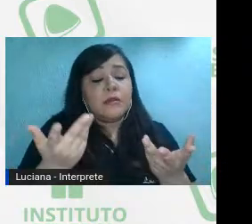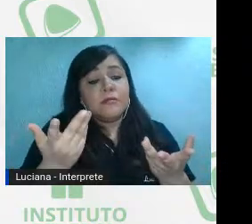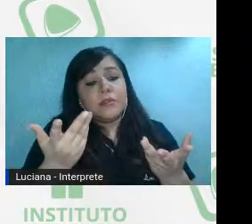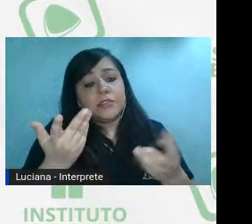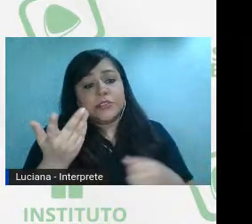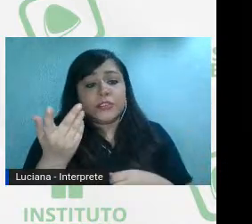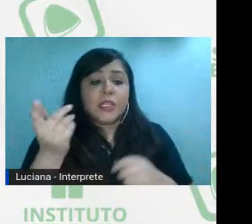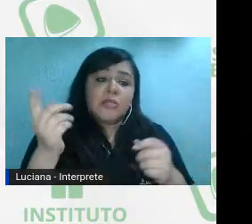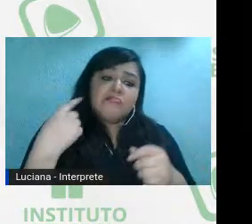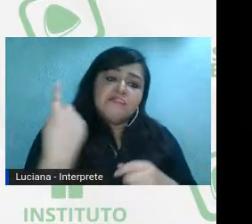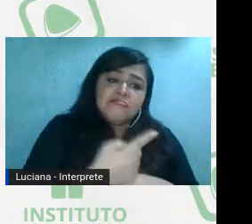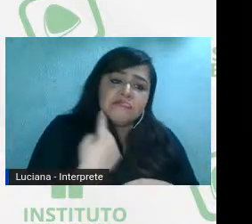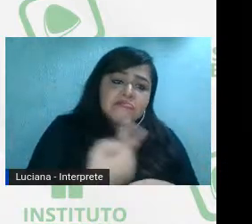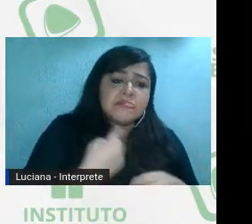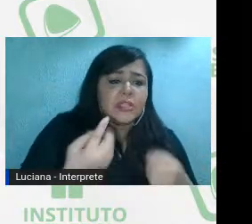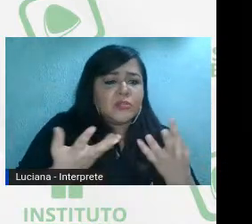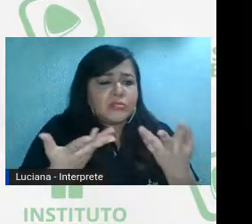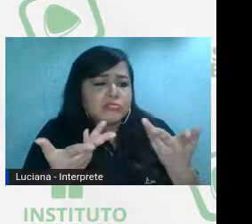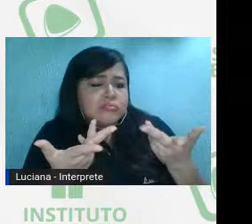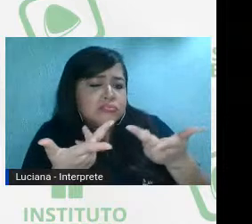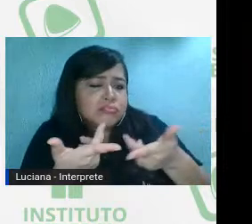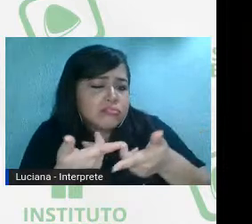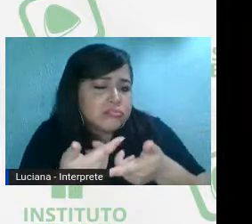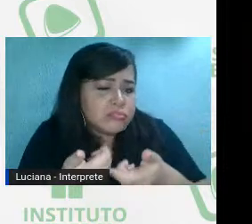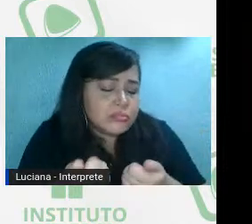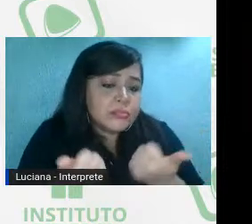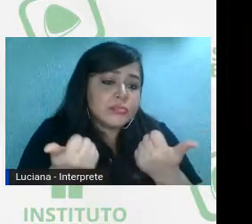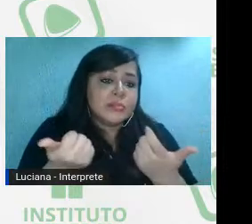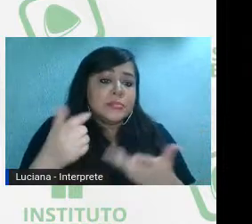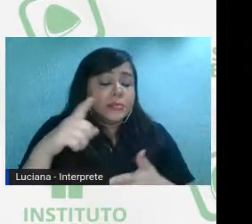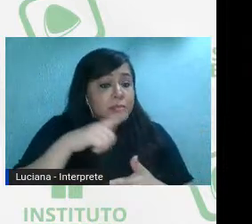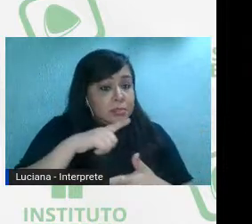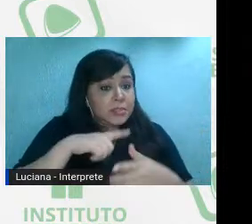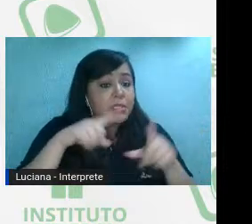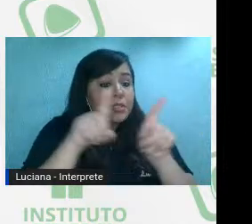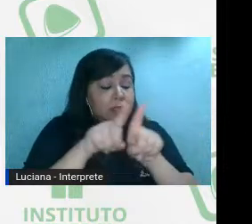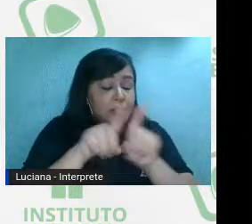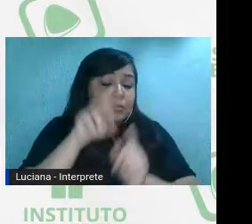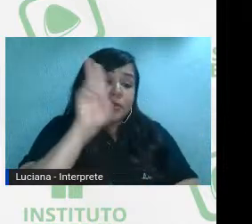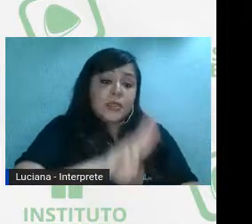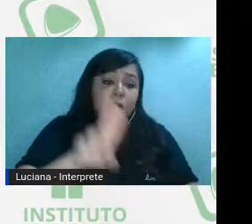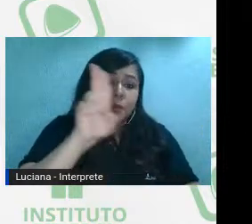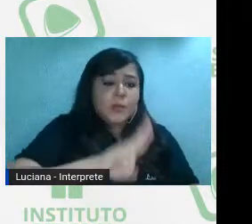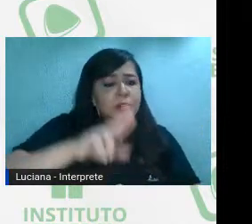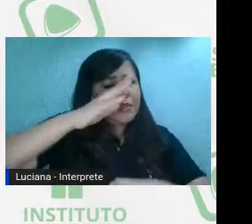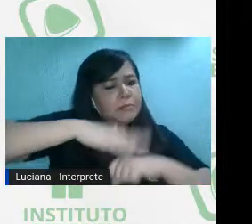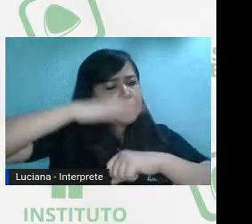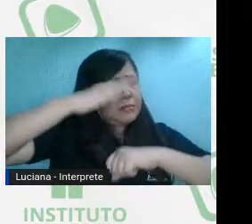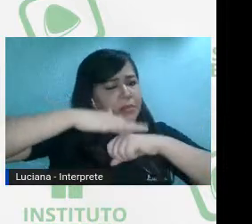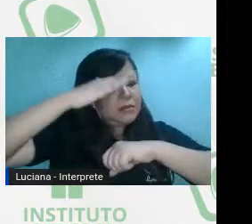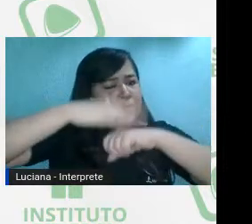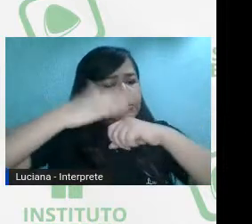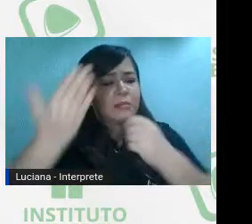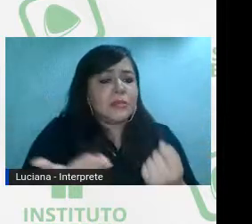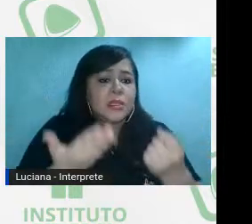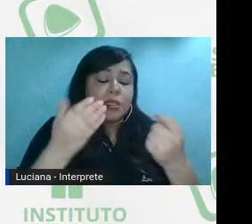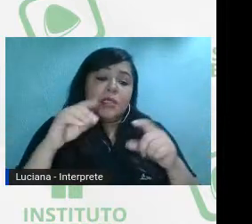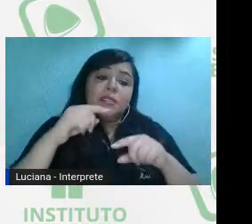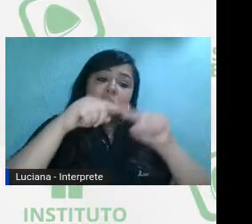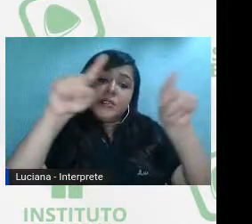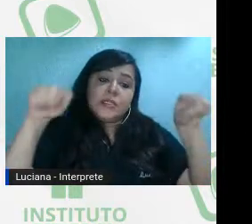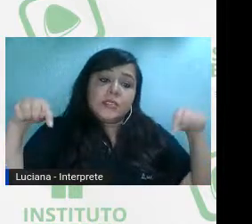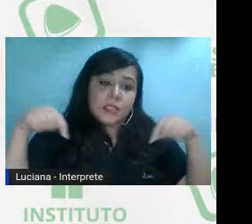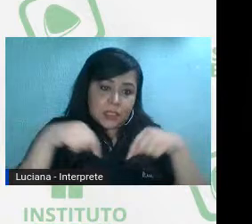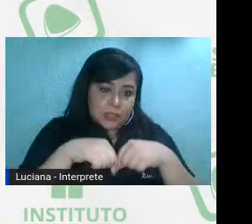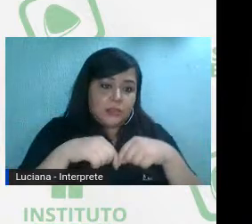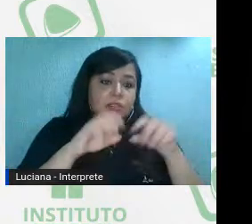nos aperfeiçoarmos e utilizarmos de forma cada vez mais presente em nossas aulas. O